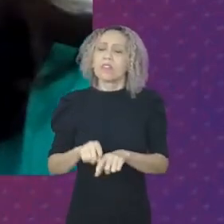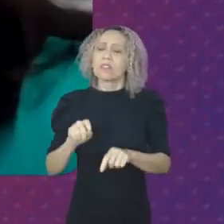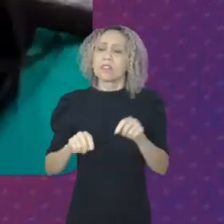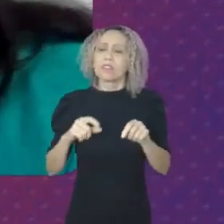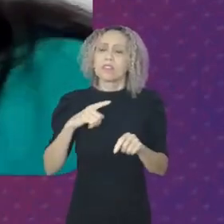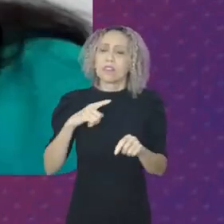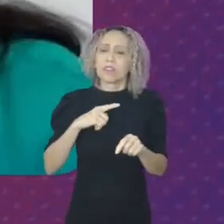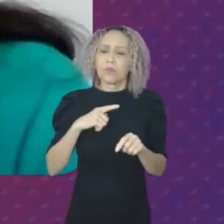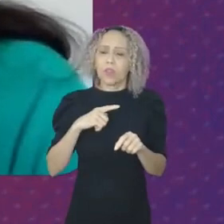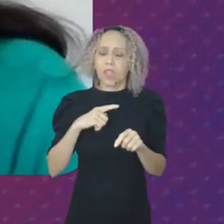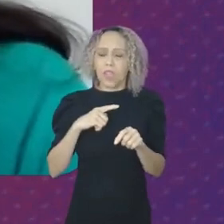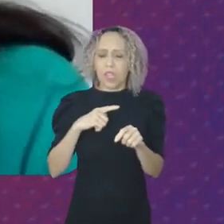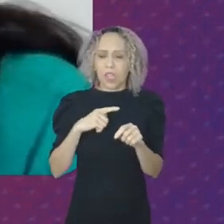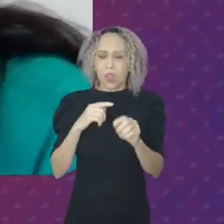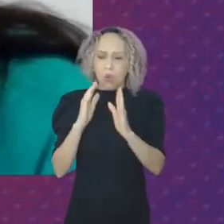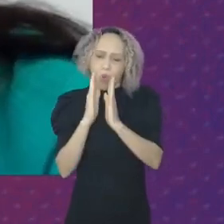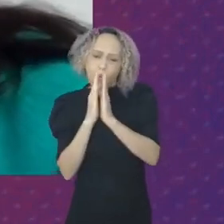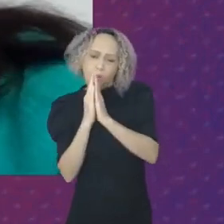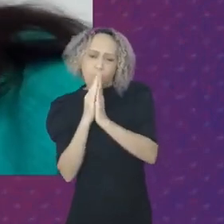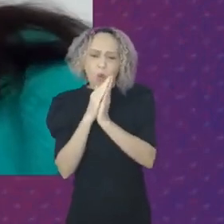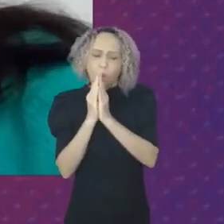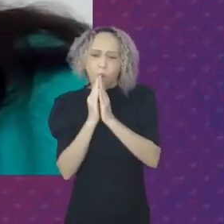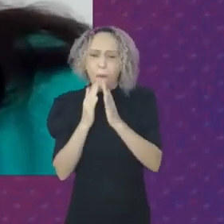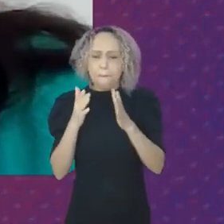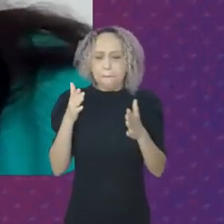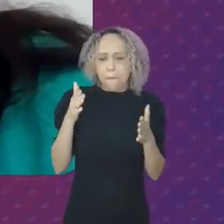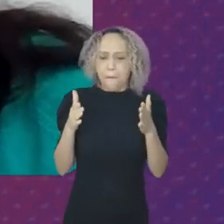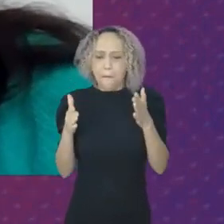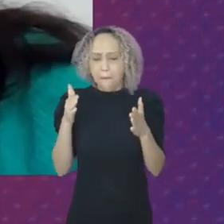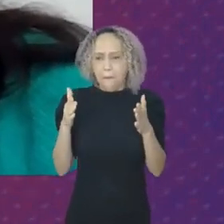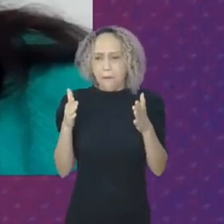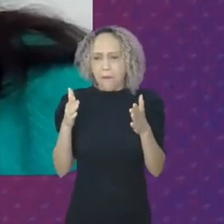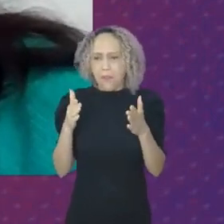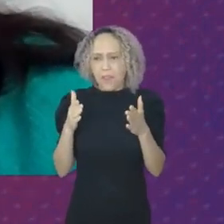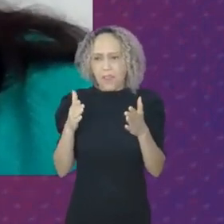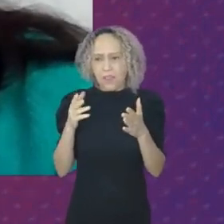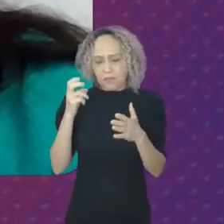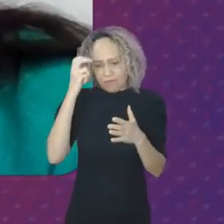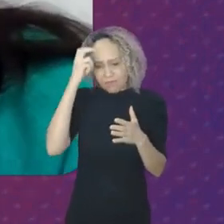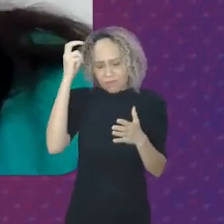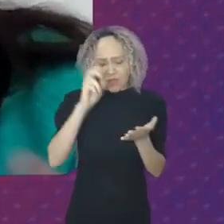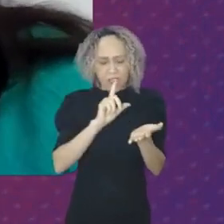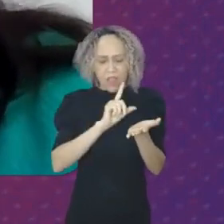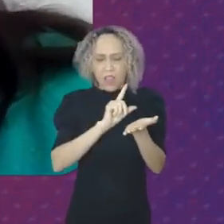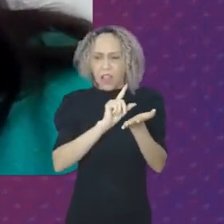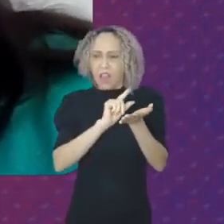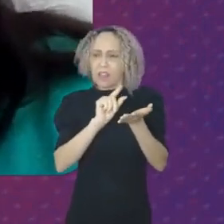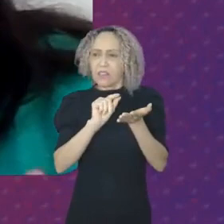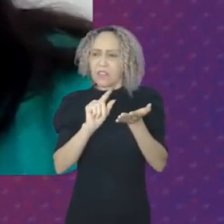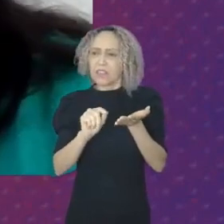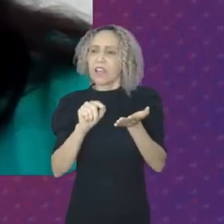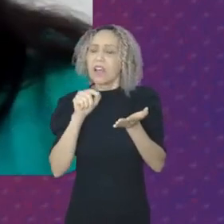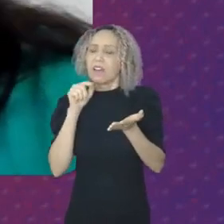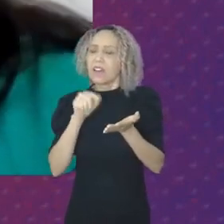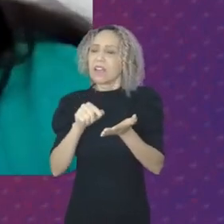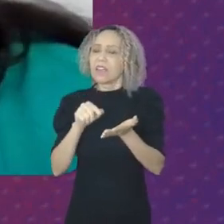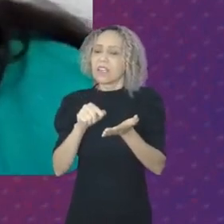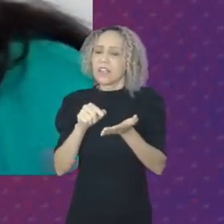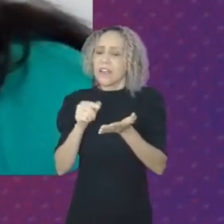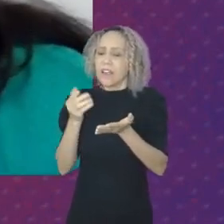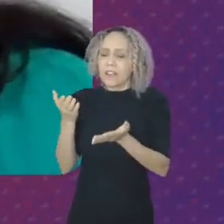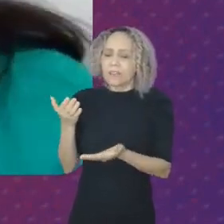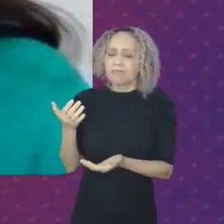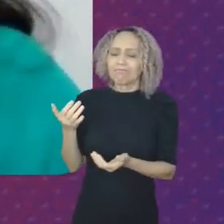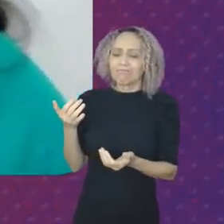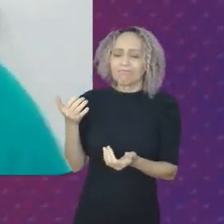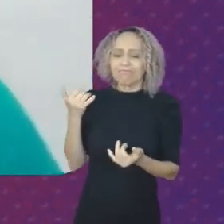uma robozinha que faz ali um primeiro atendimento, né, a Pagu, nós batizamos ela de Pagu. Então, a Pagu faz um primeiro atendimento e a